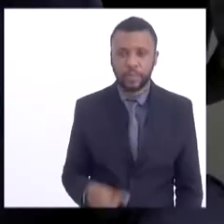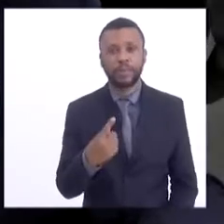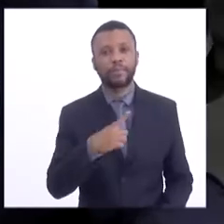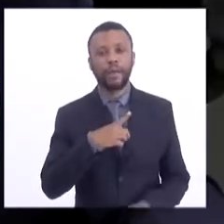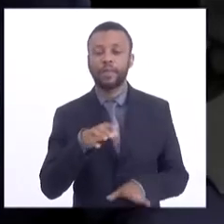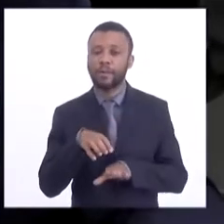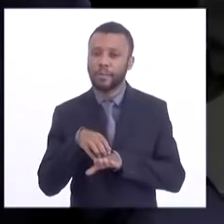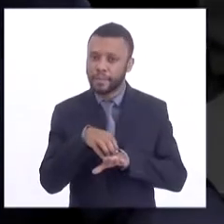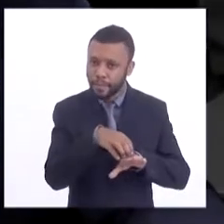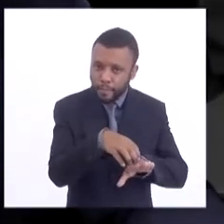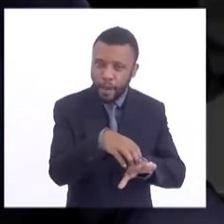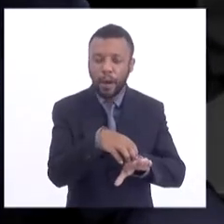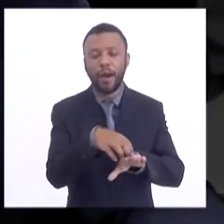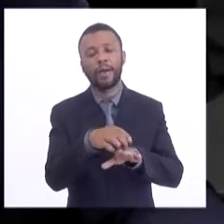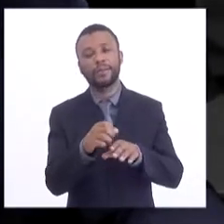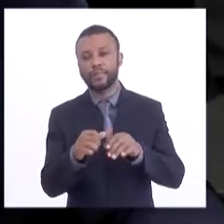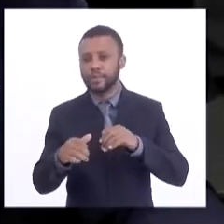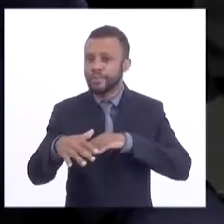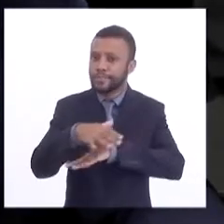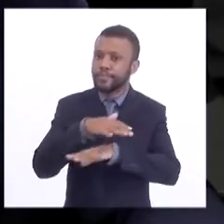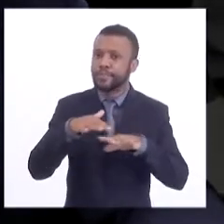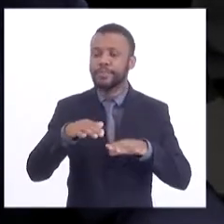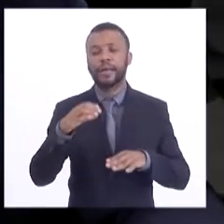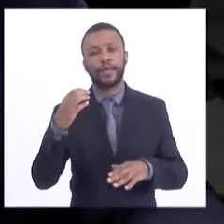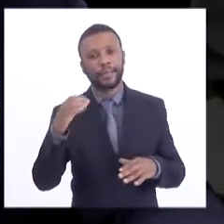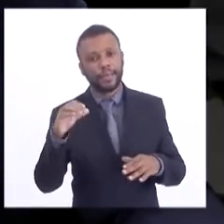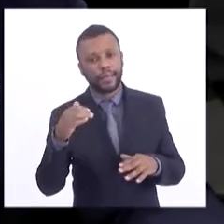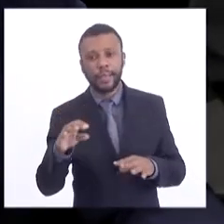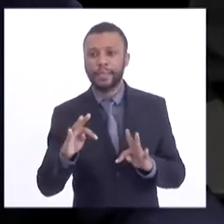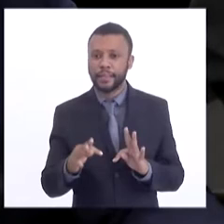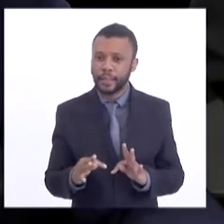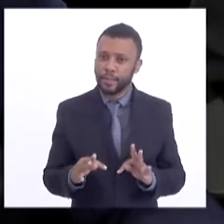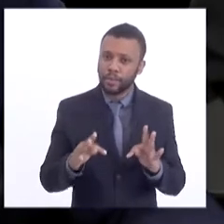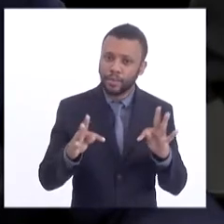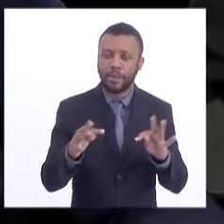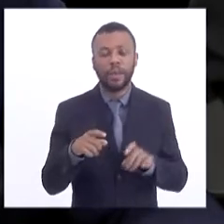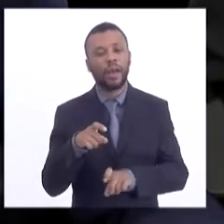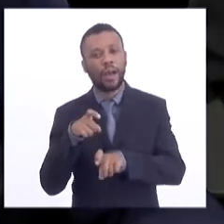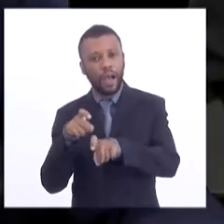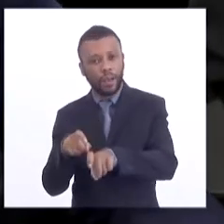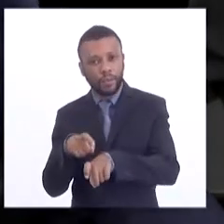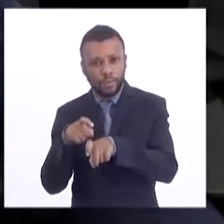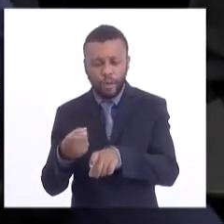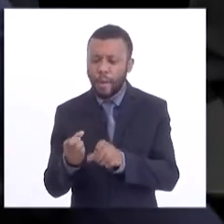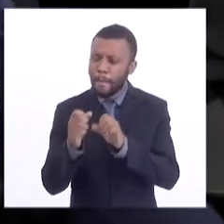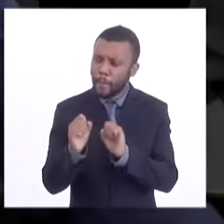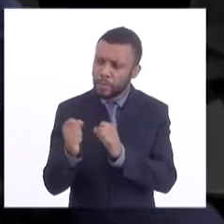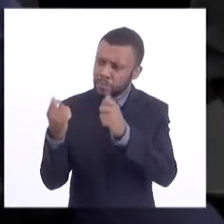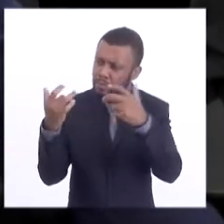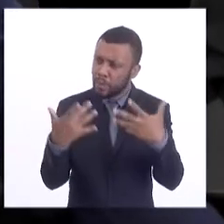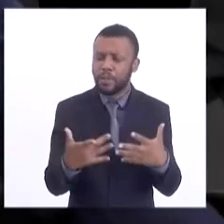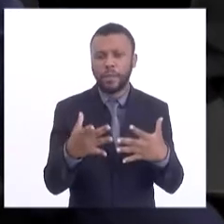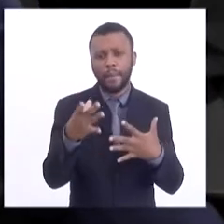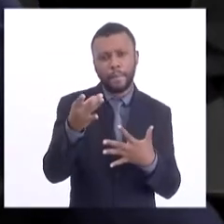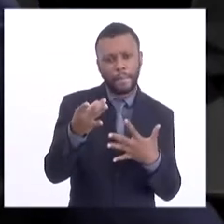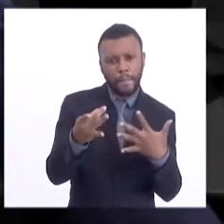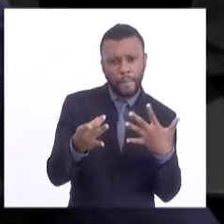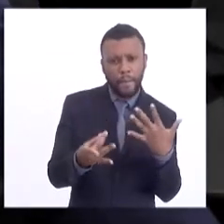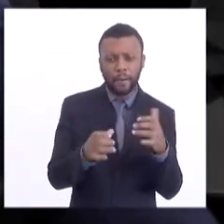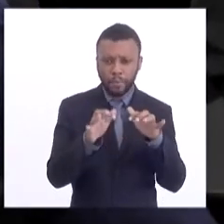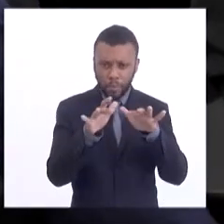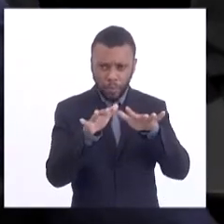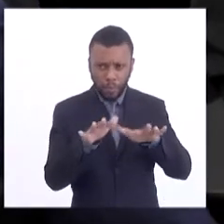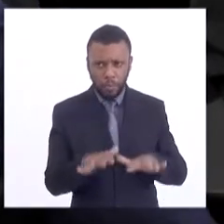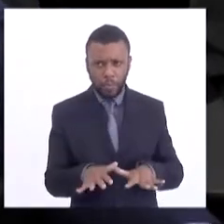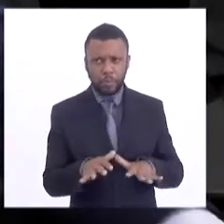transporte urbanismo que esse tecnologia agricultura eu não posso fazer isso tudo que o senhor detalhado tá nós